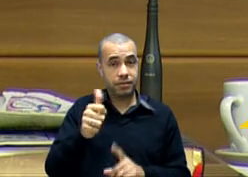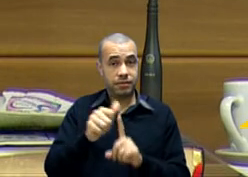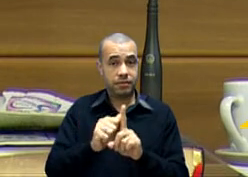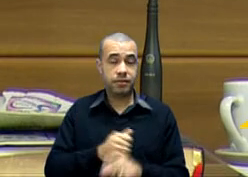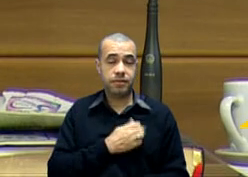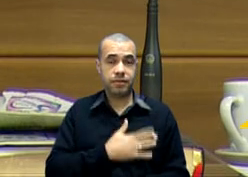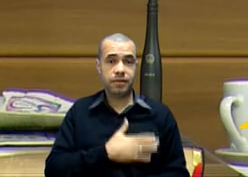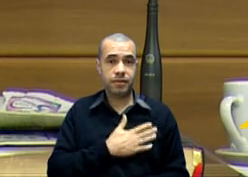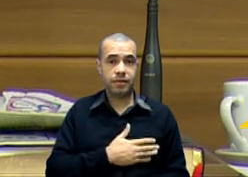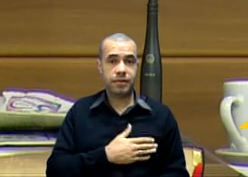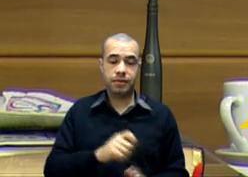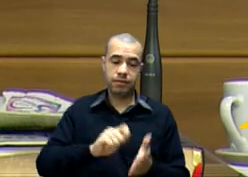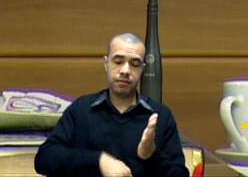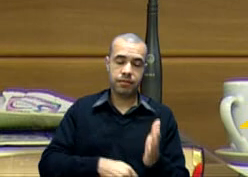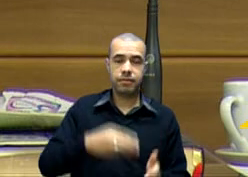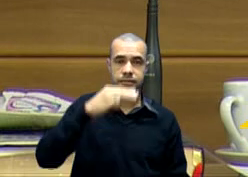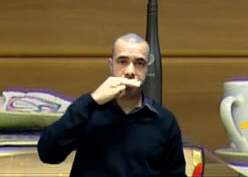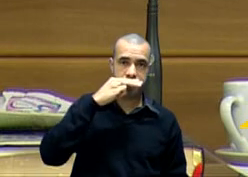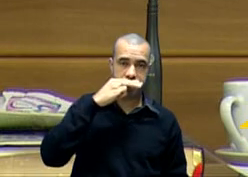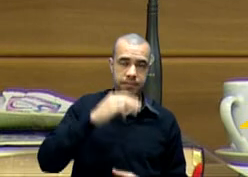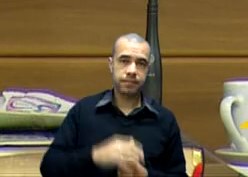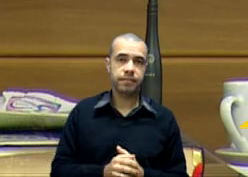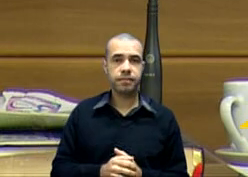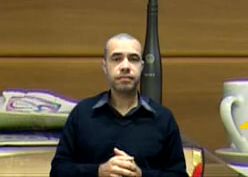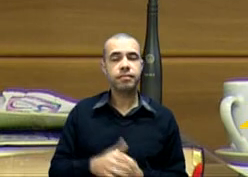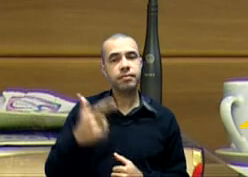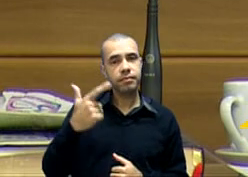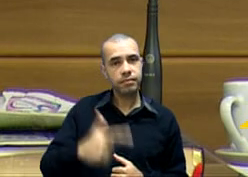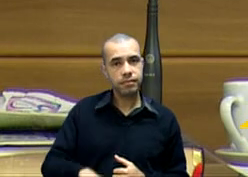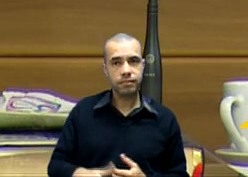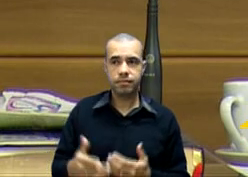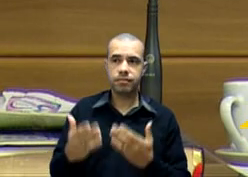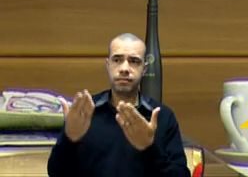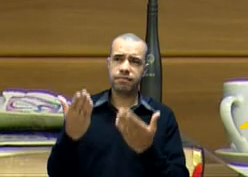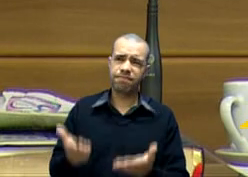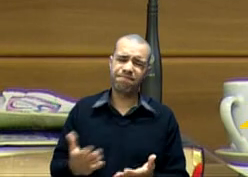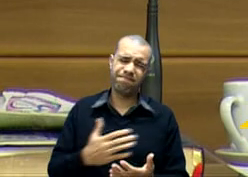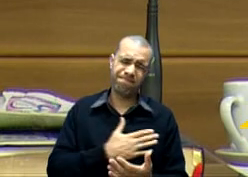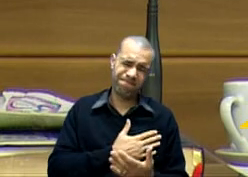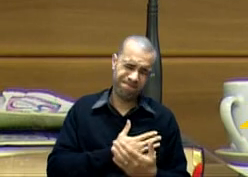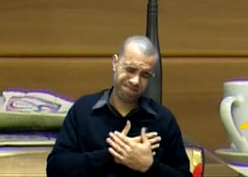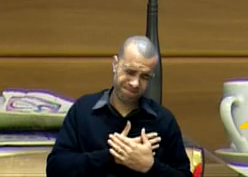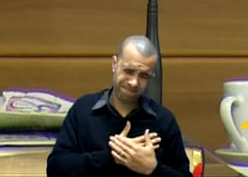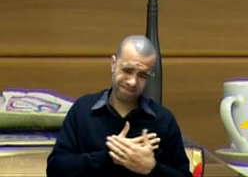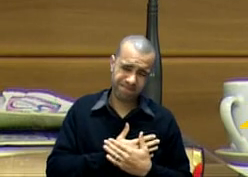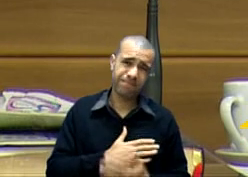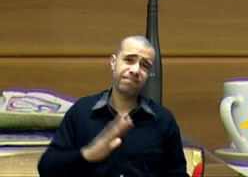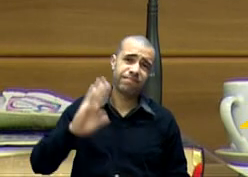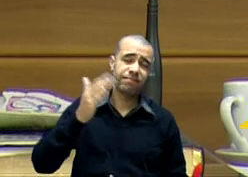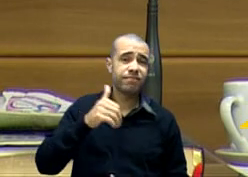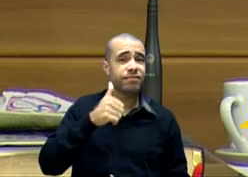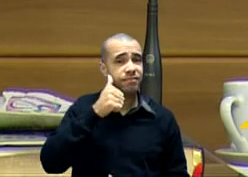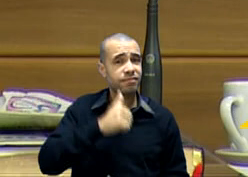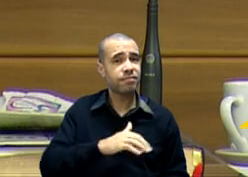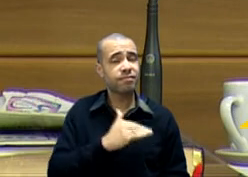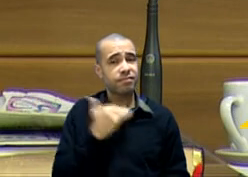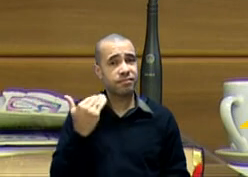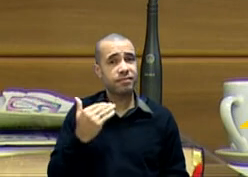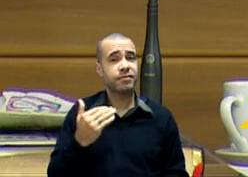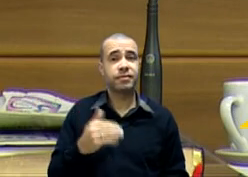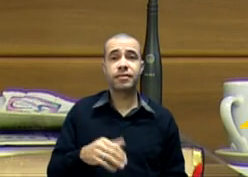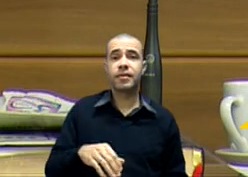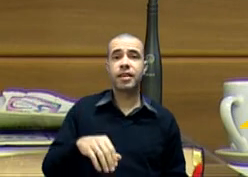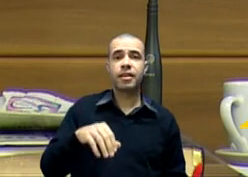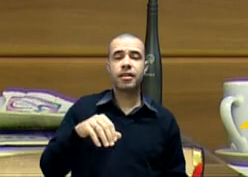assina a vereadora engenheiro Martinez. Requerimento verbal, voto de profundo pesar pelo falecimento da senhora Eni Muniz de